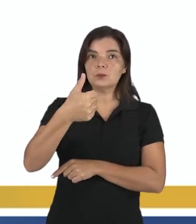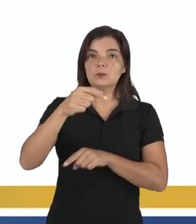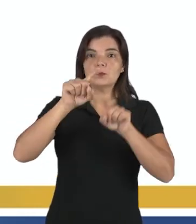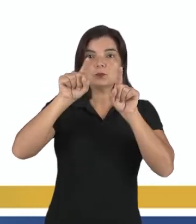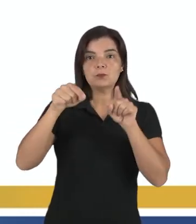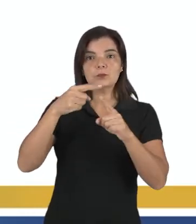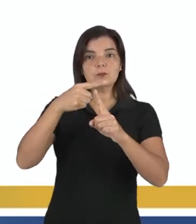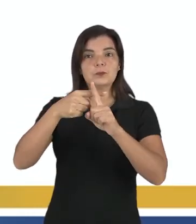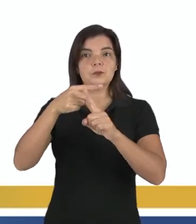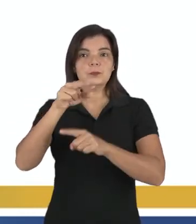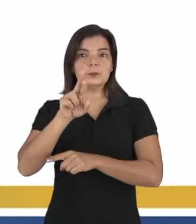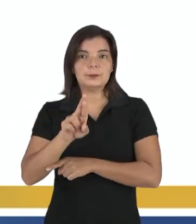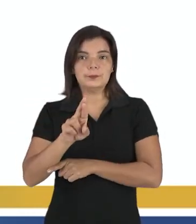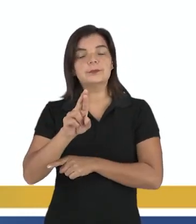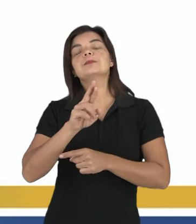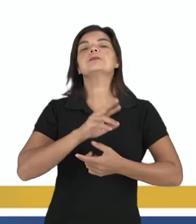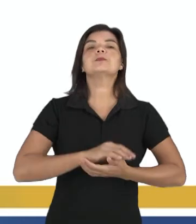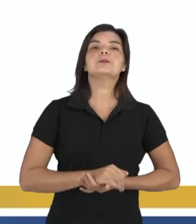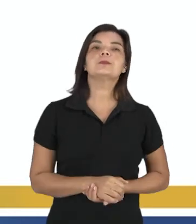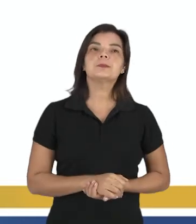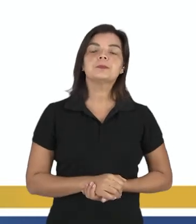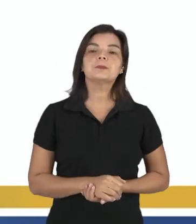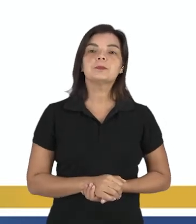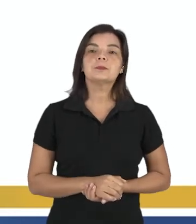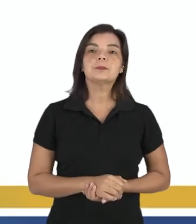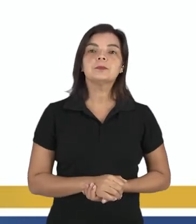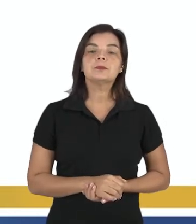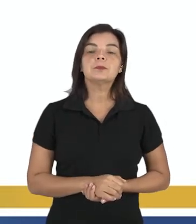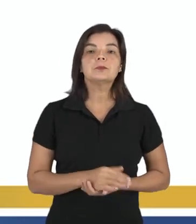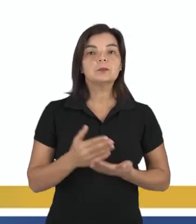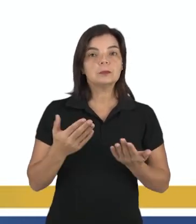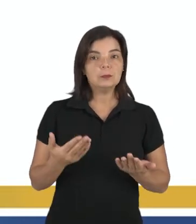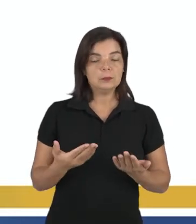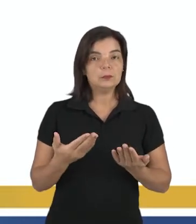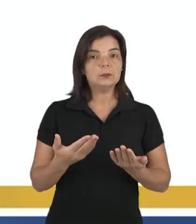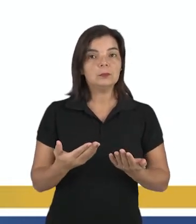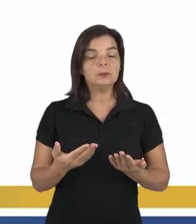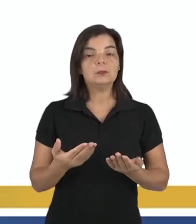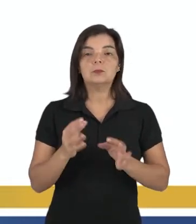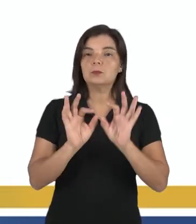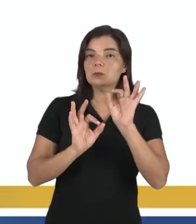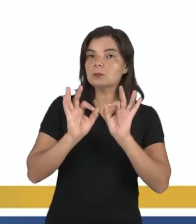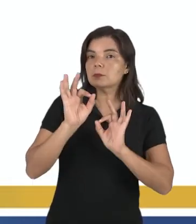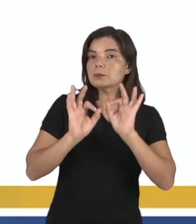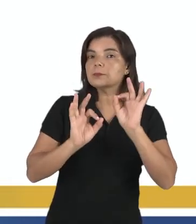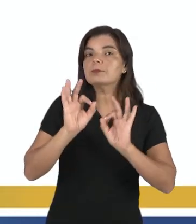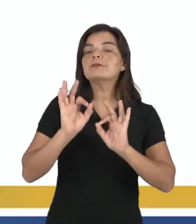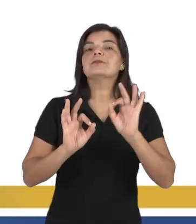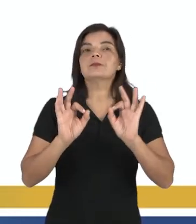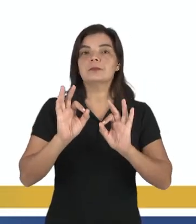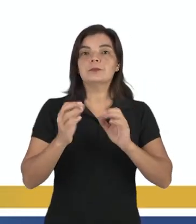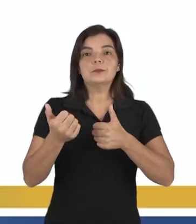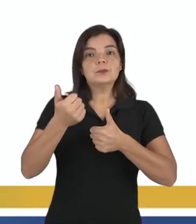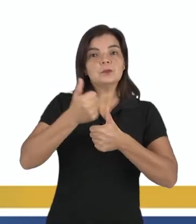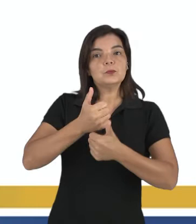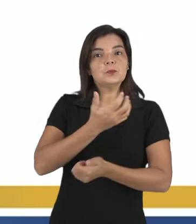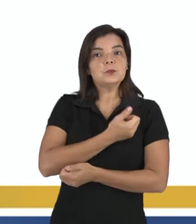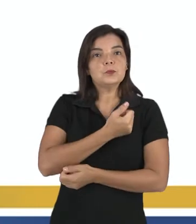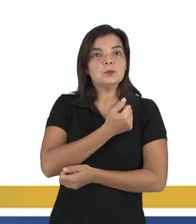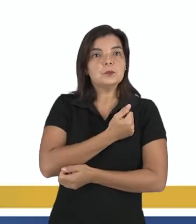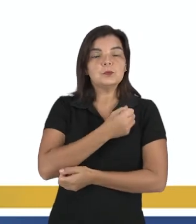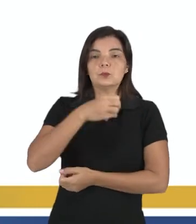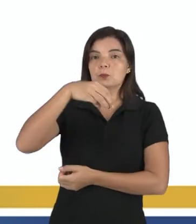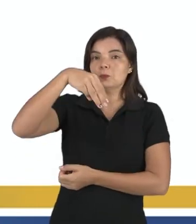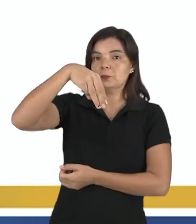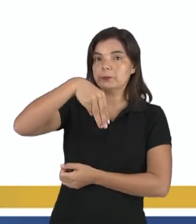menos 1 vezes a razão, certo? Então, nesse caso, reorganizando e já substituindo os valores,